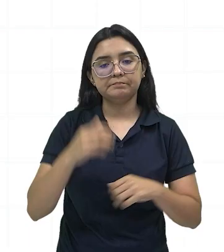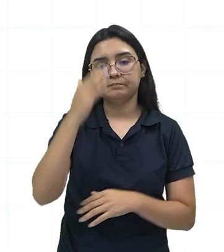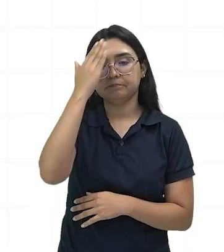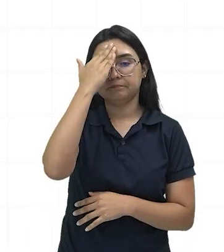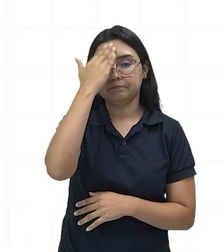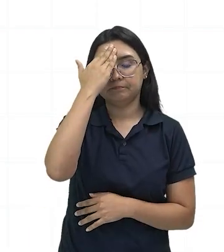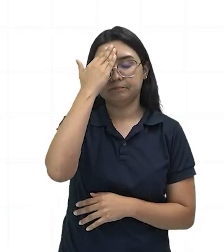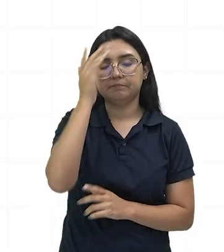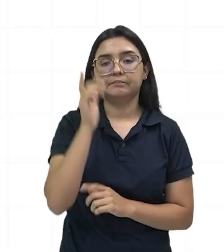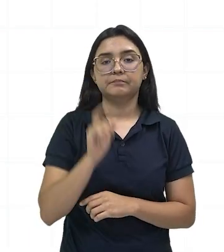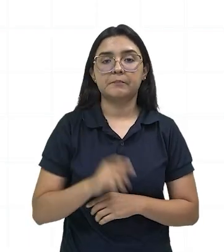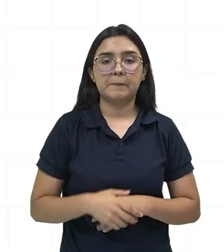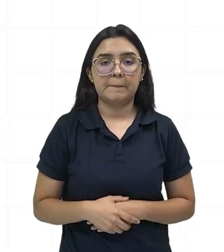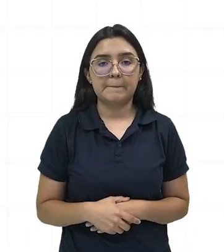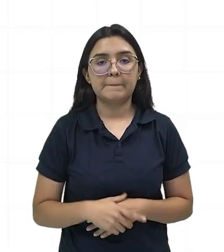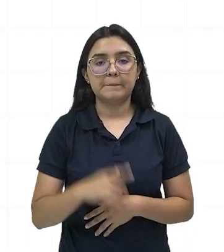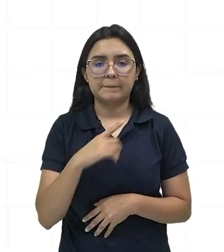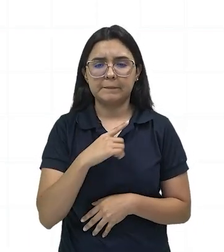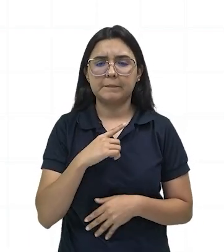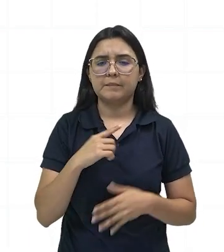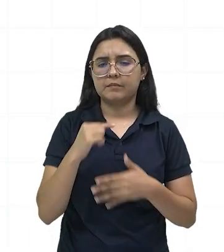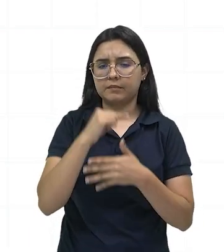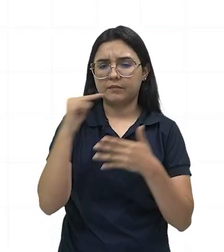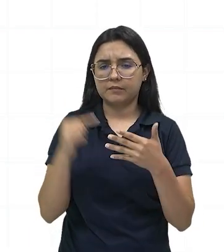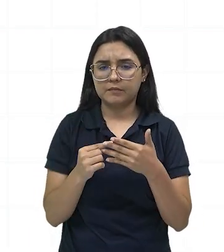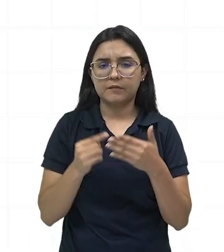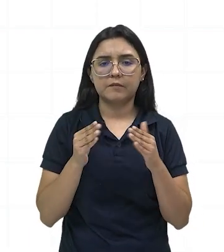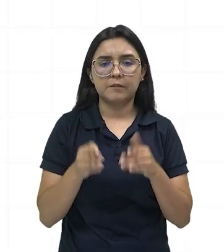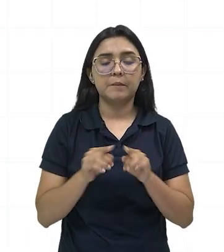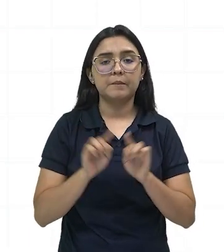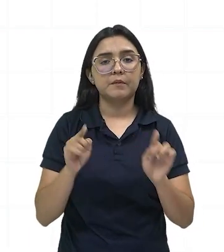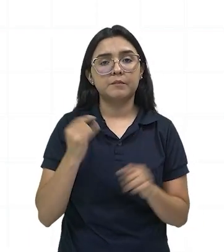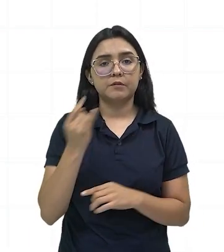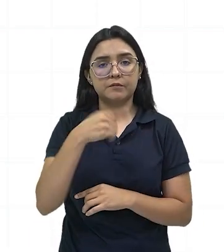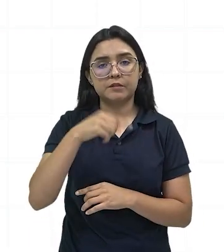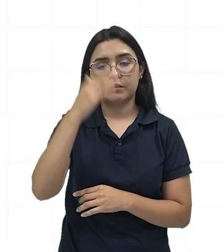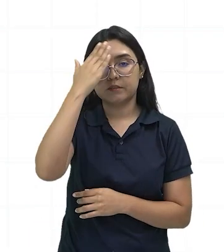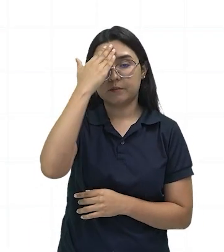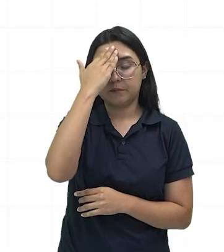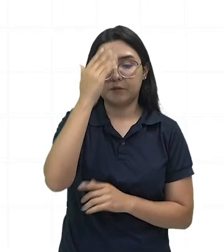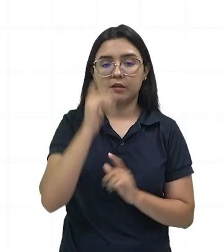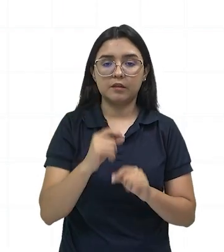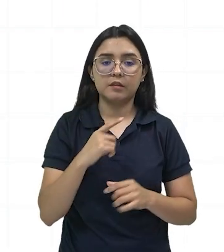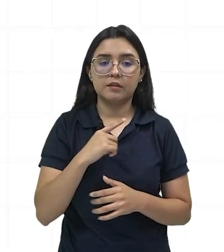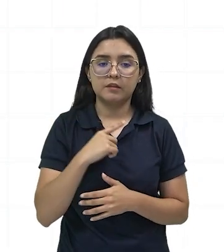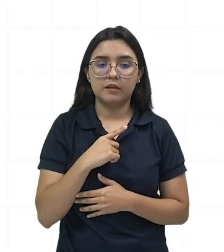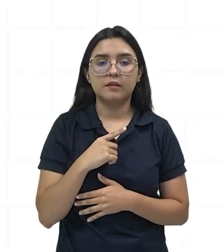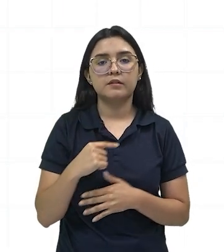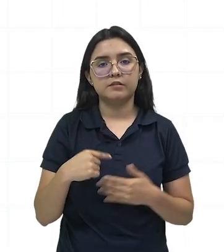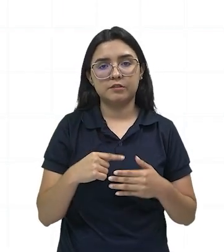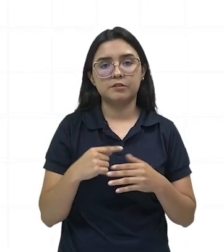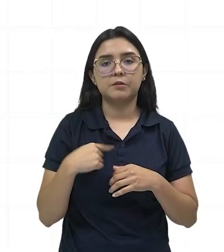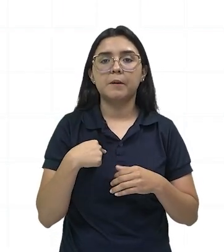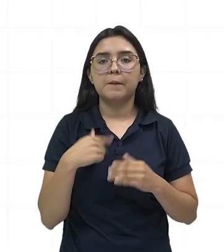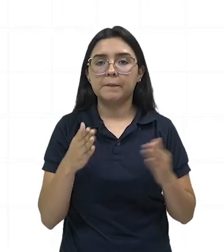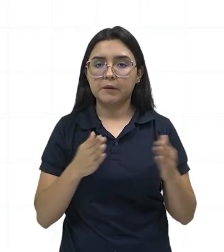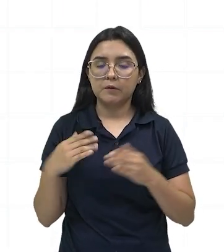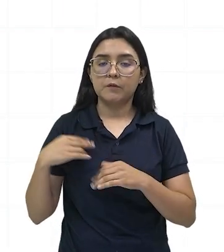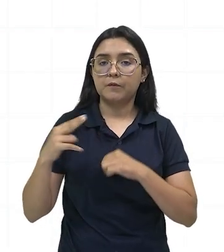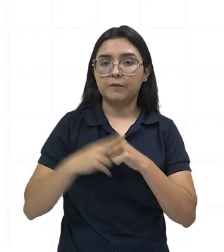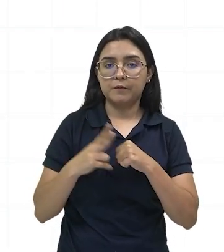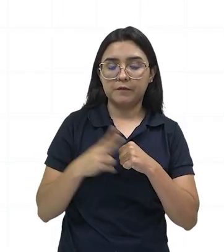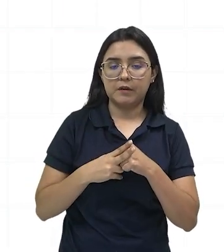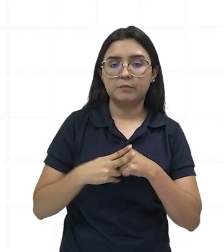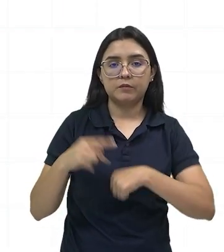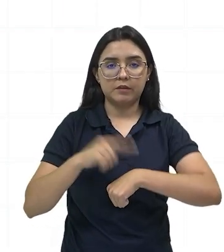na cabeça. Existem outros elementos que nós vamos focar mais, mas é importante que saibam que existem esses tempos verbais e